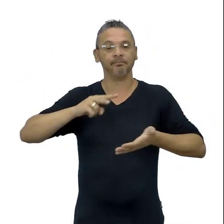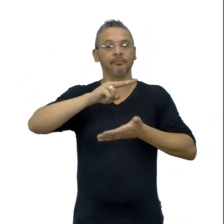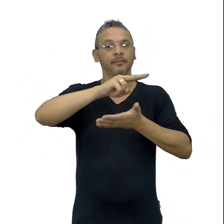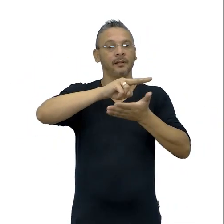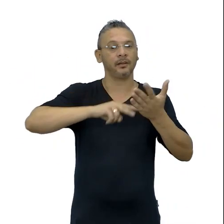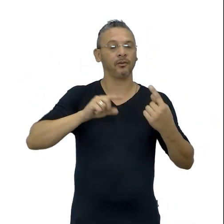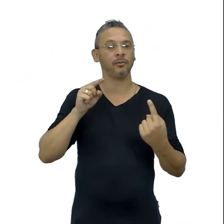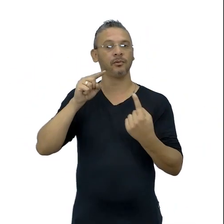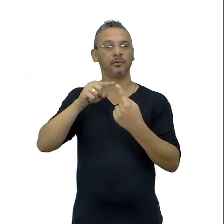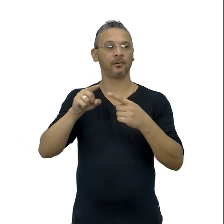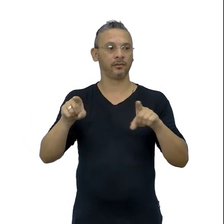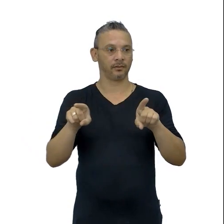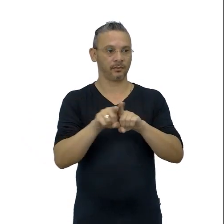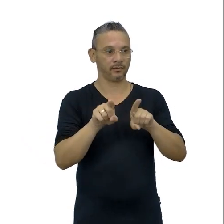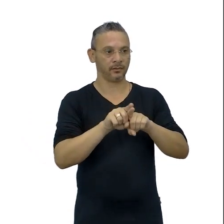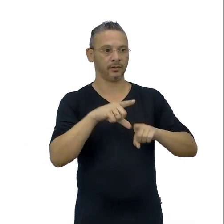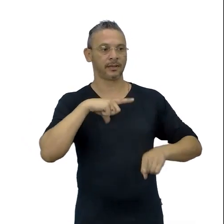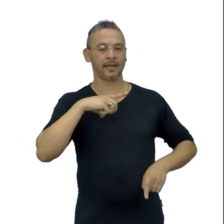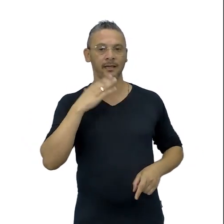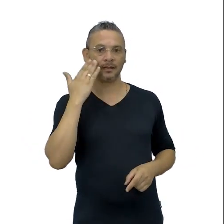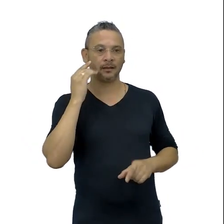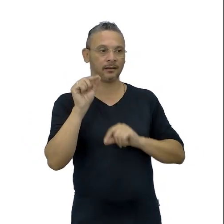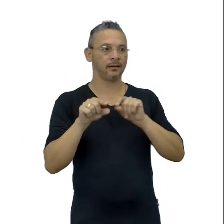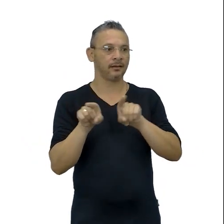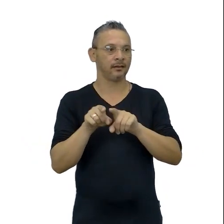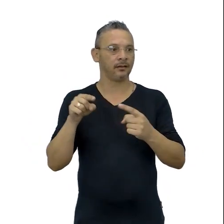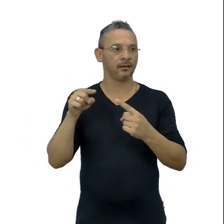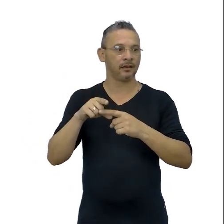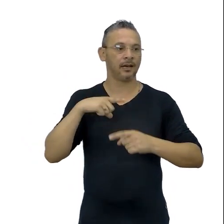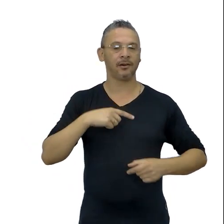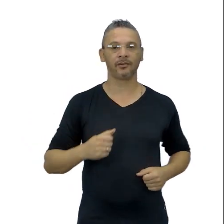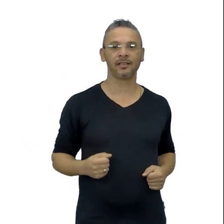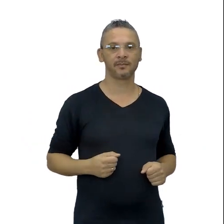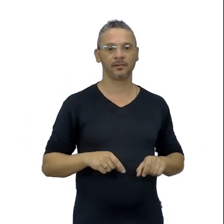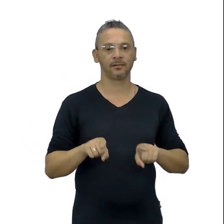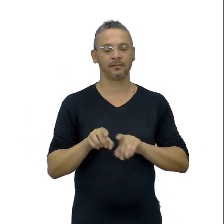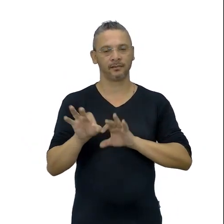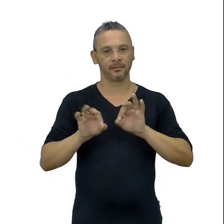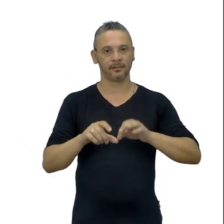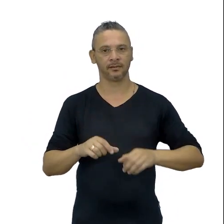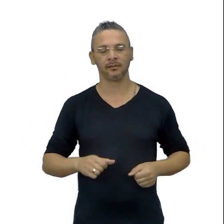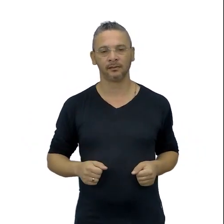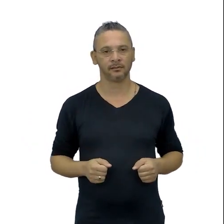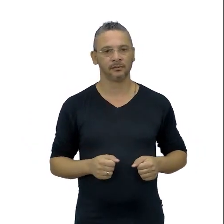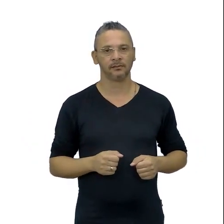de leitura. Então, antes da leitura,